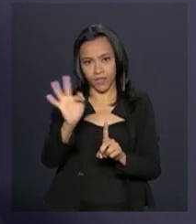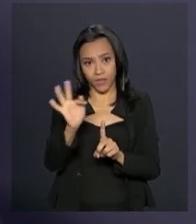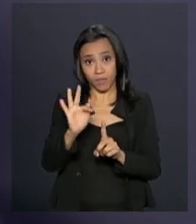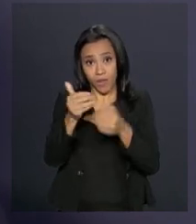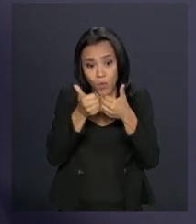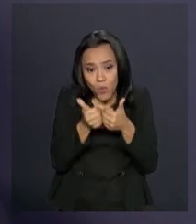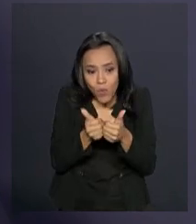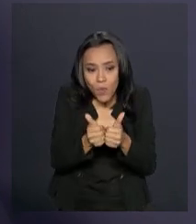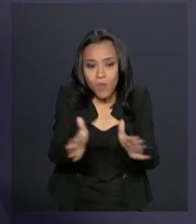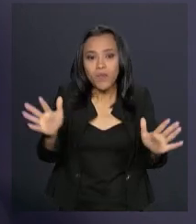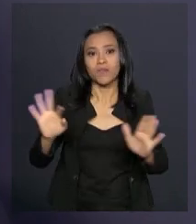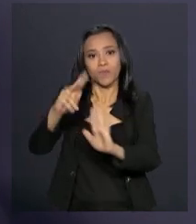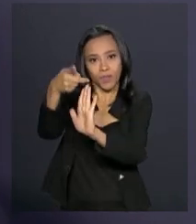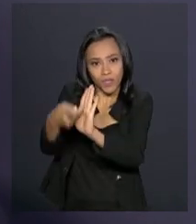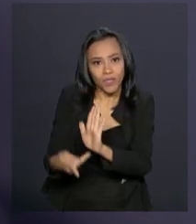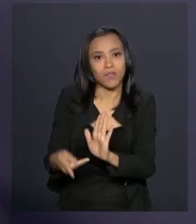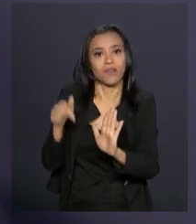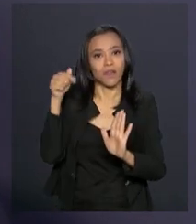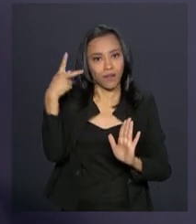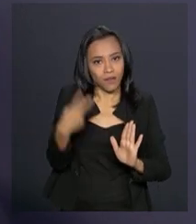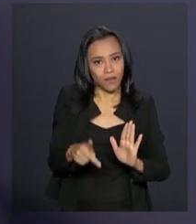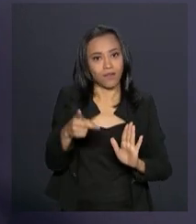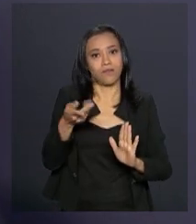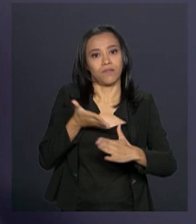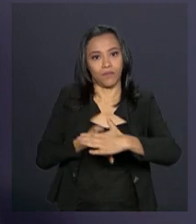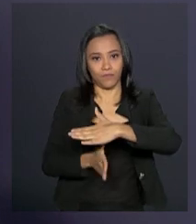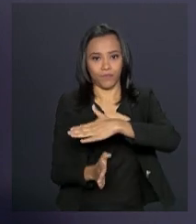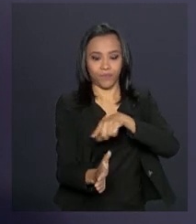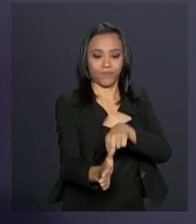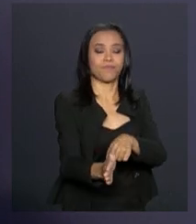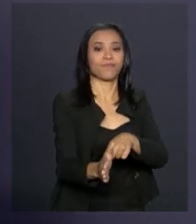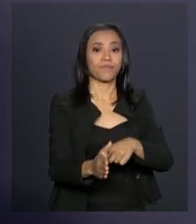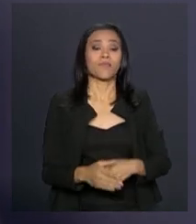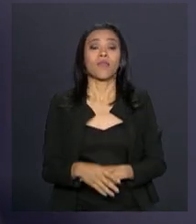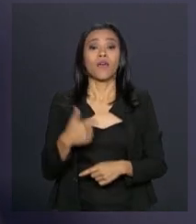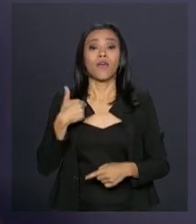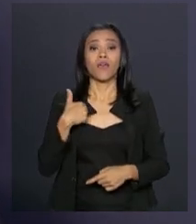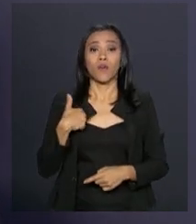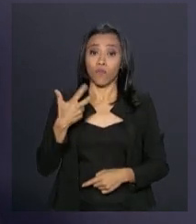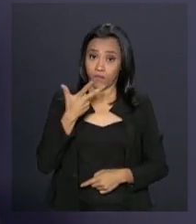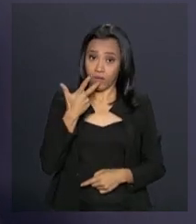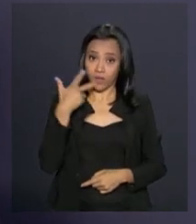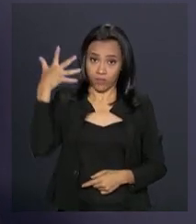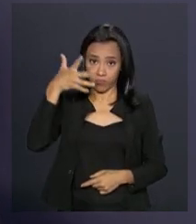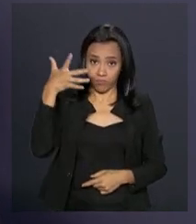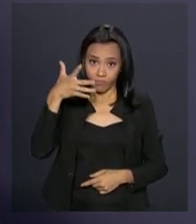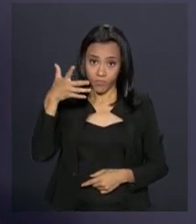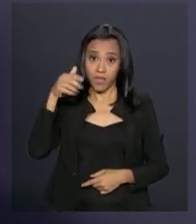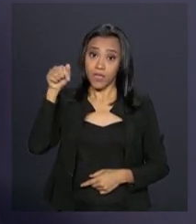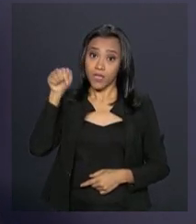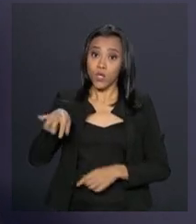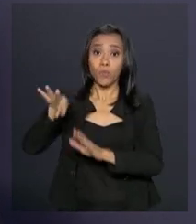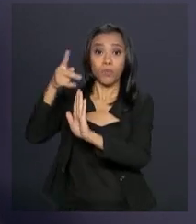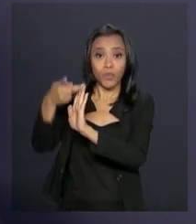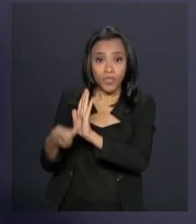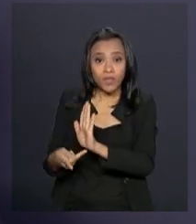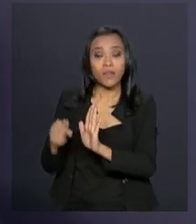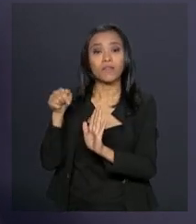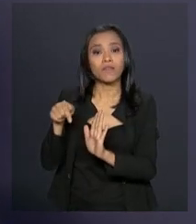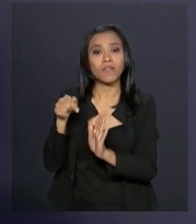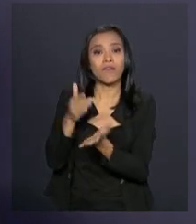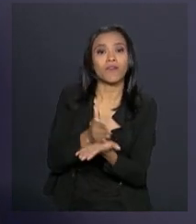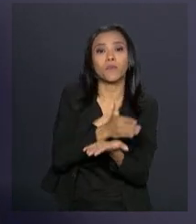integração do riachuelo tive oportunidade de dizer que o prot entrava etapa